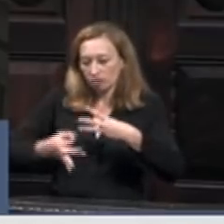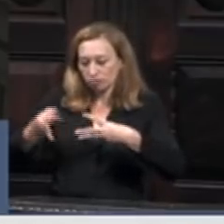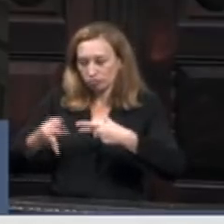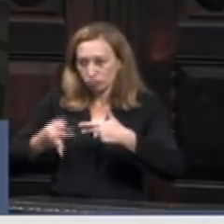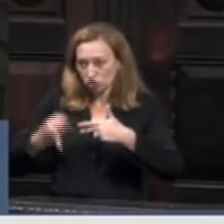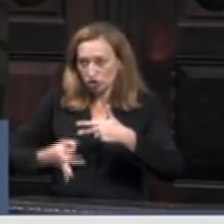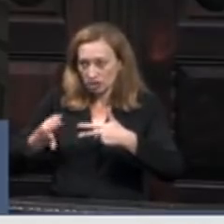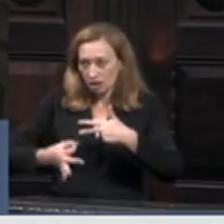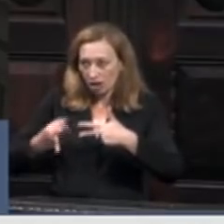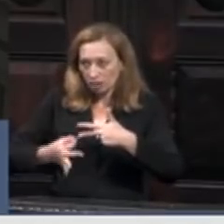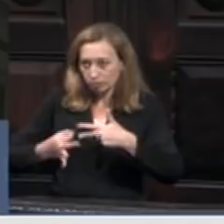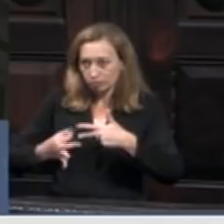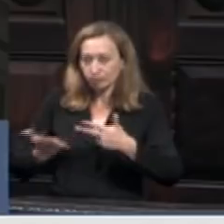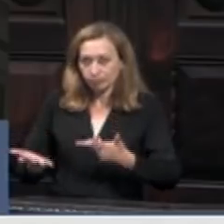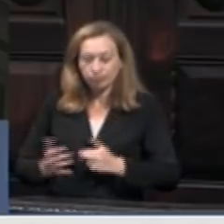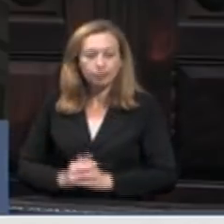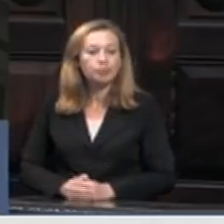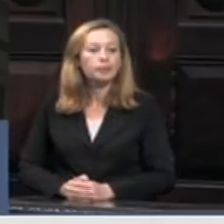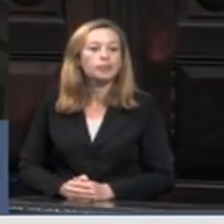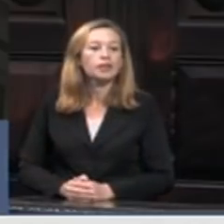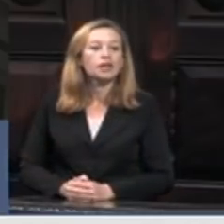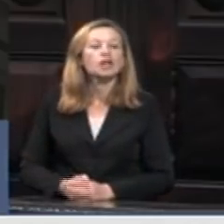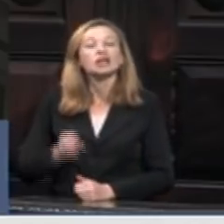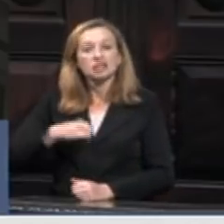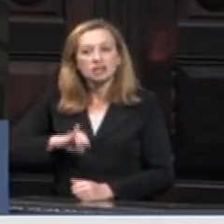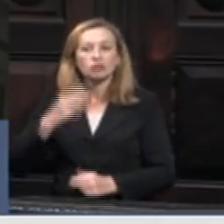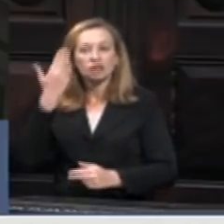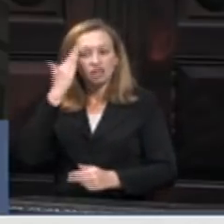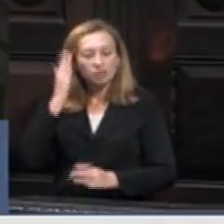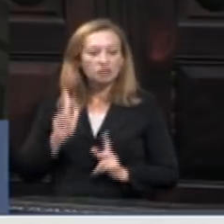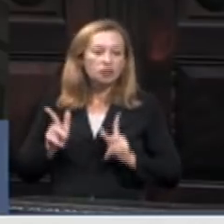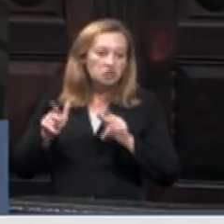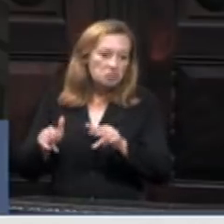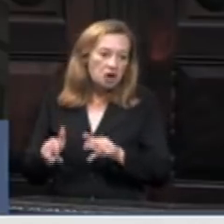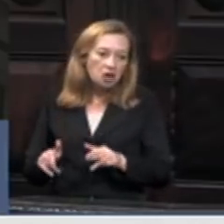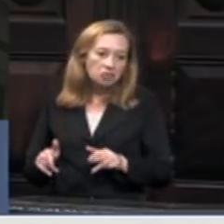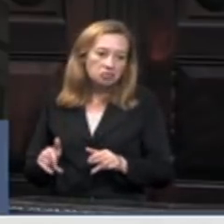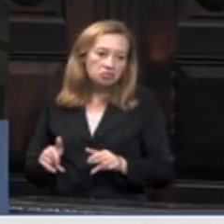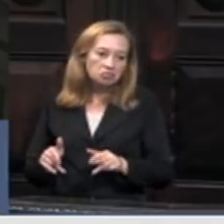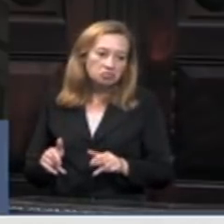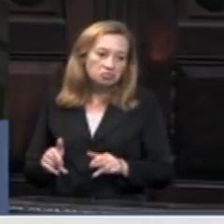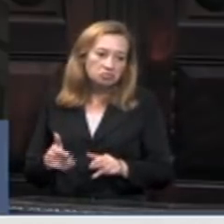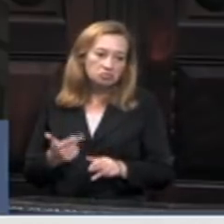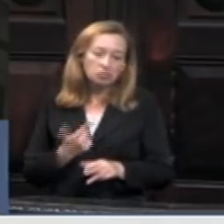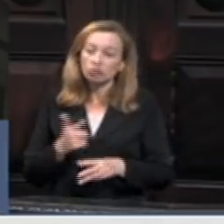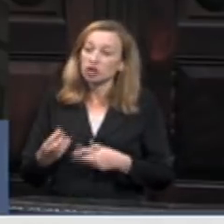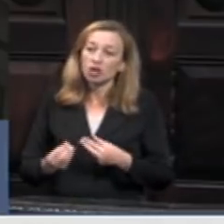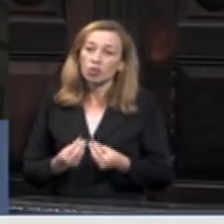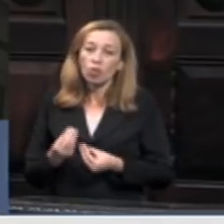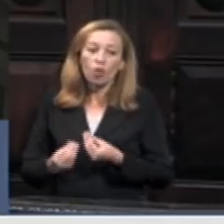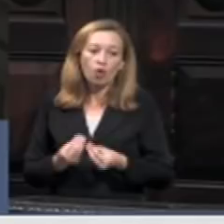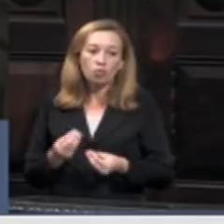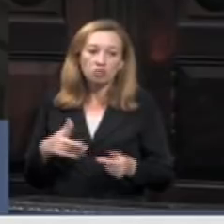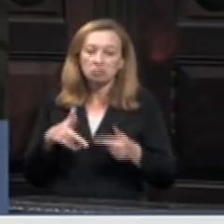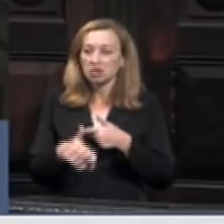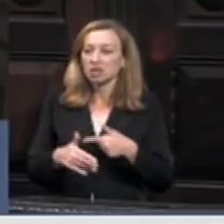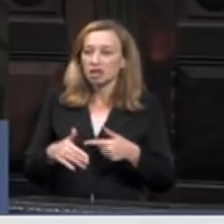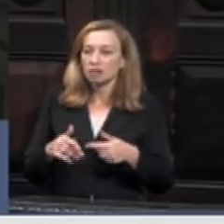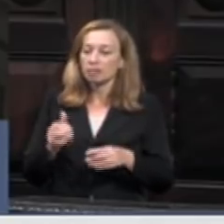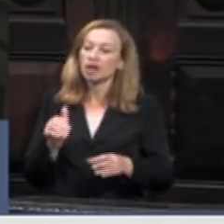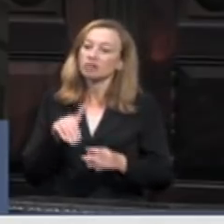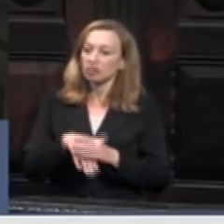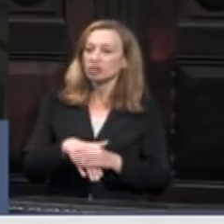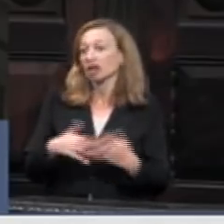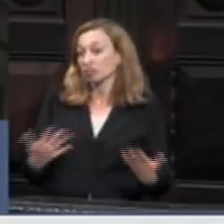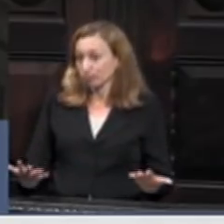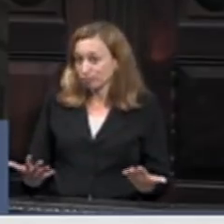o orçamento do judiciário. Então, se esse for o entendimento, não tem óbice para que seja colocado em votação